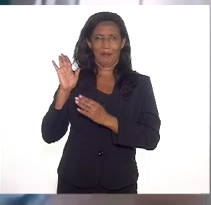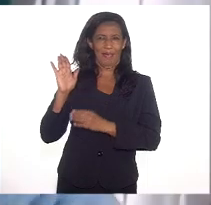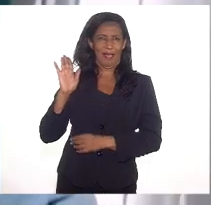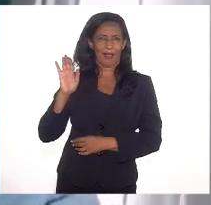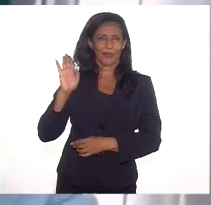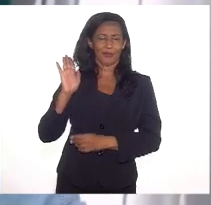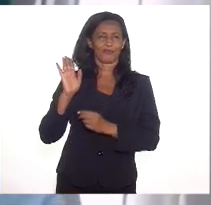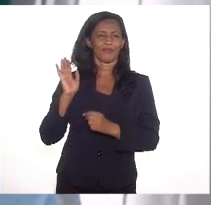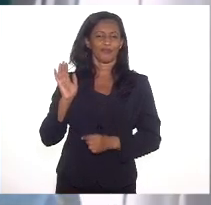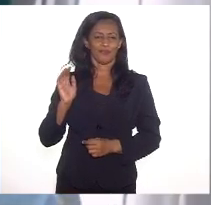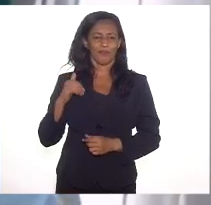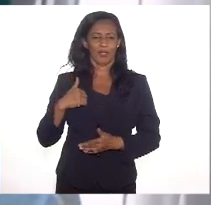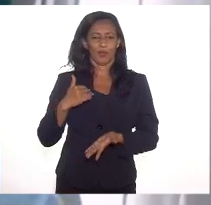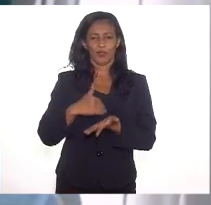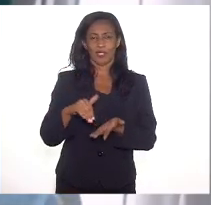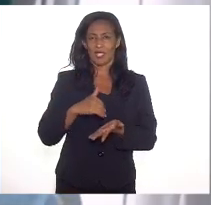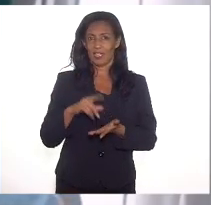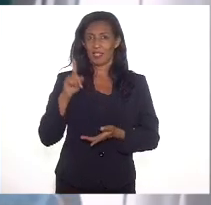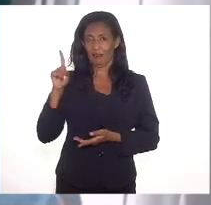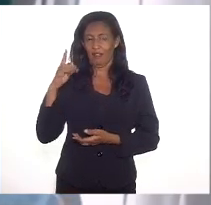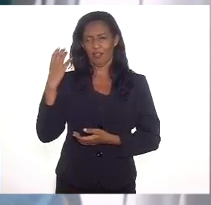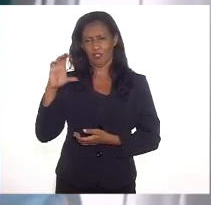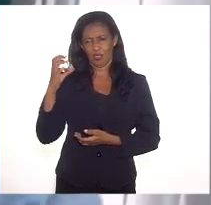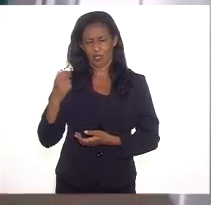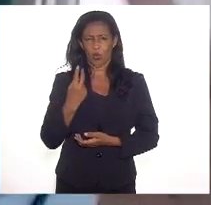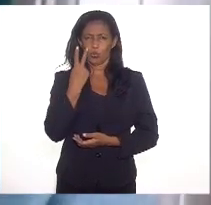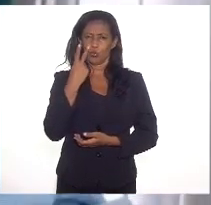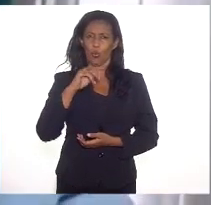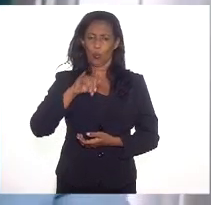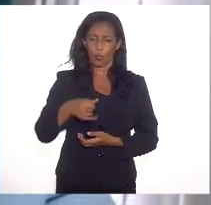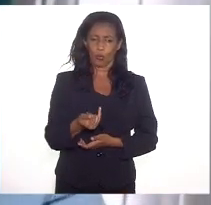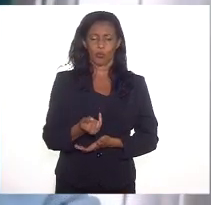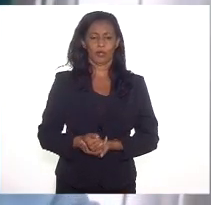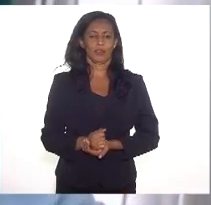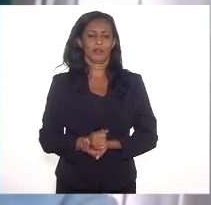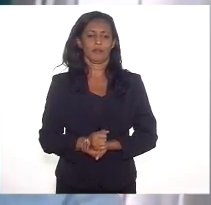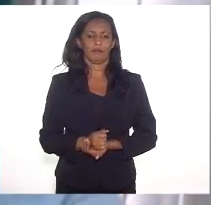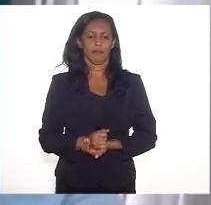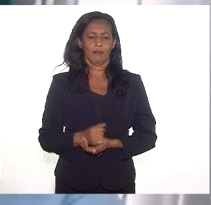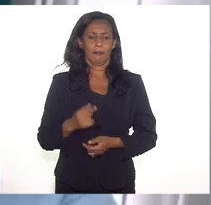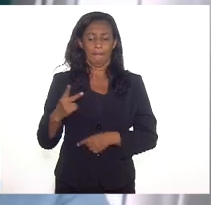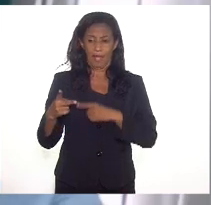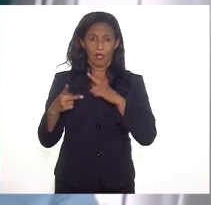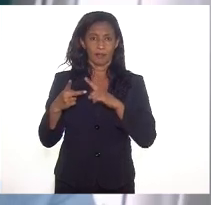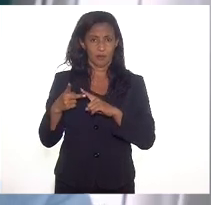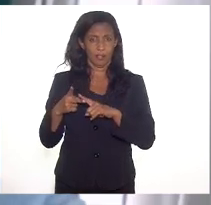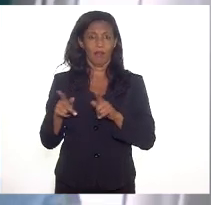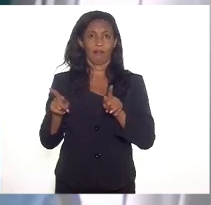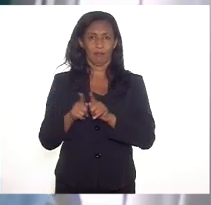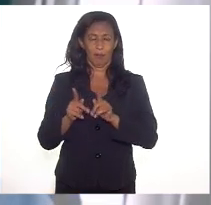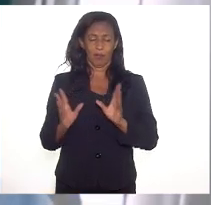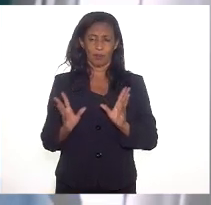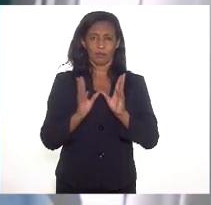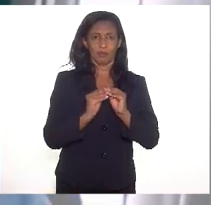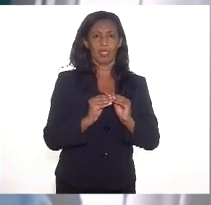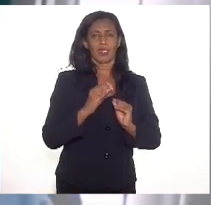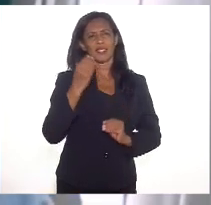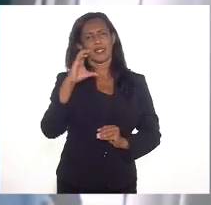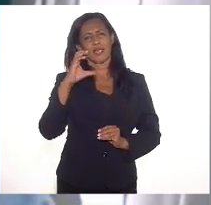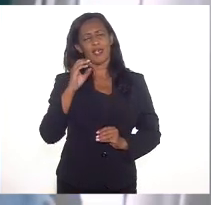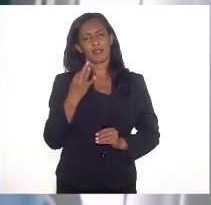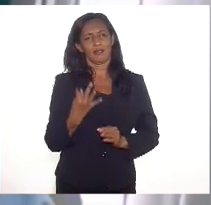fui secretário de Educação daquela cidade em 2 oportunidades, sendo que, na segunda vez, acumulei também a Secretaria de Ciência e